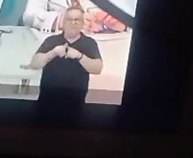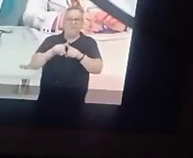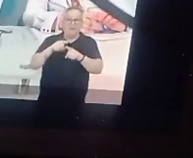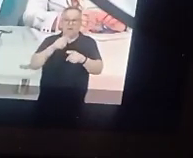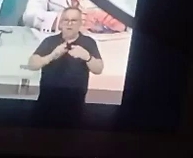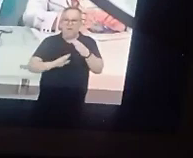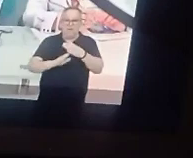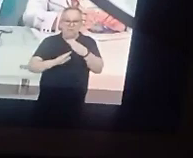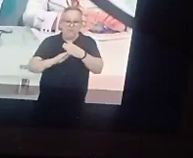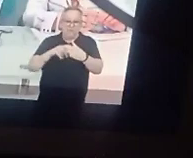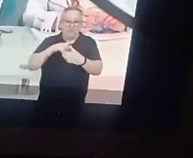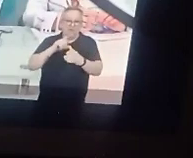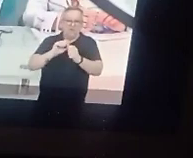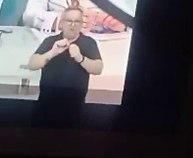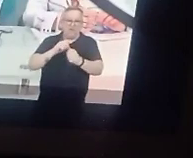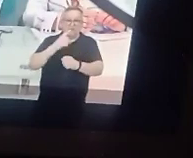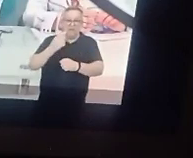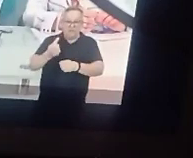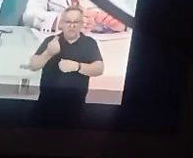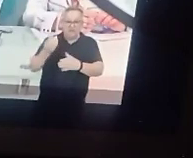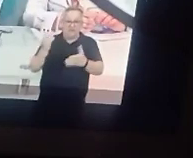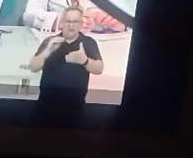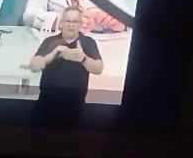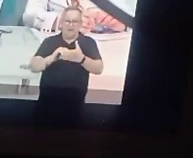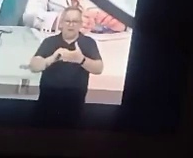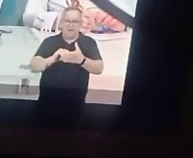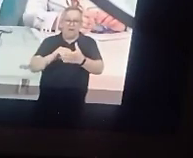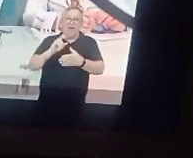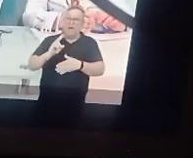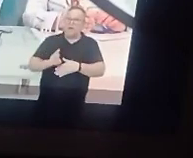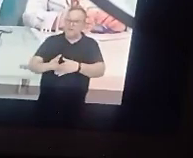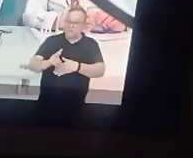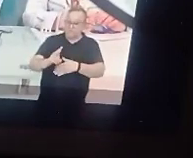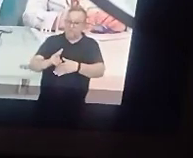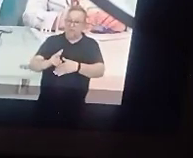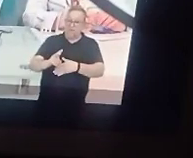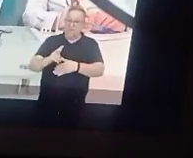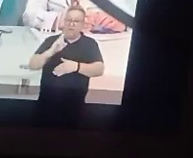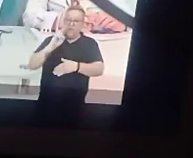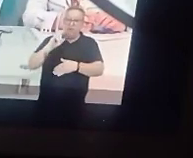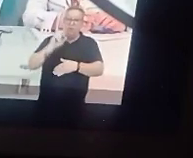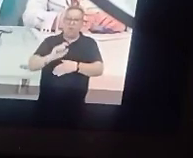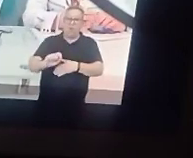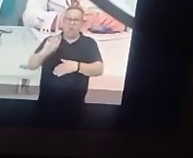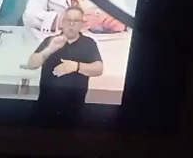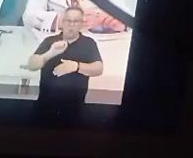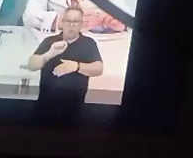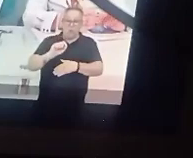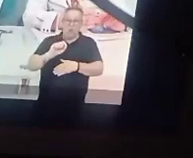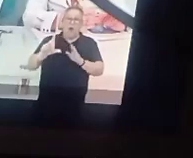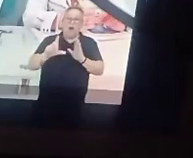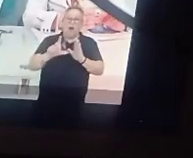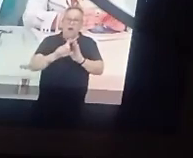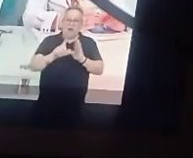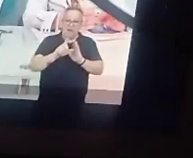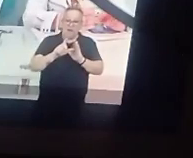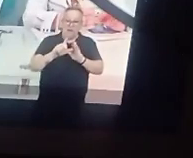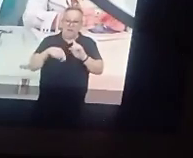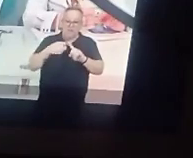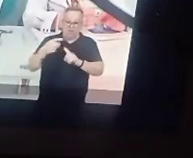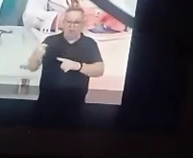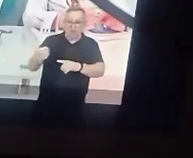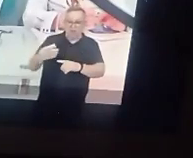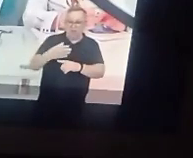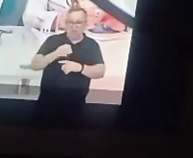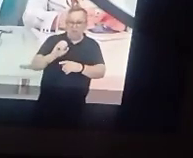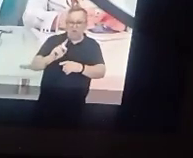limite que a instrução 1 de 16 colocava. Sempre levando em consideração a legislação mais recente.